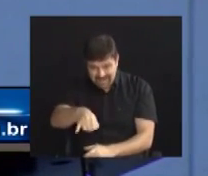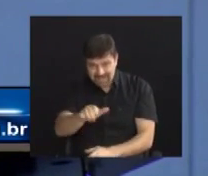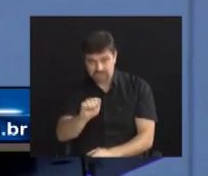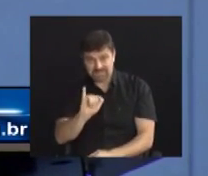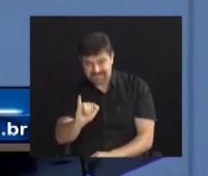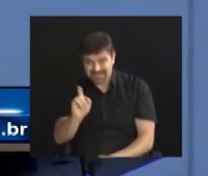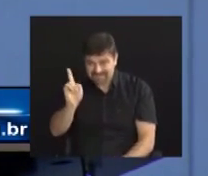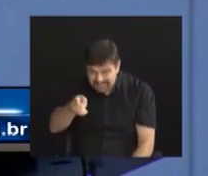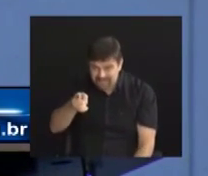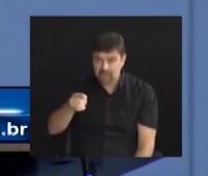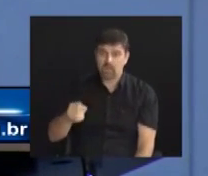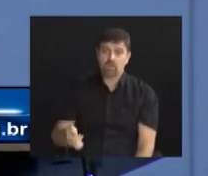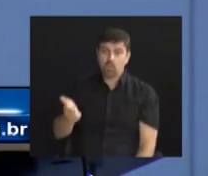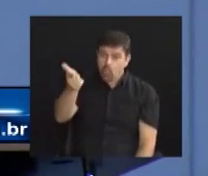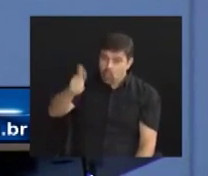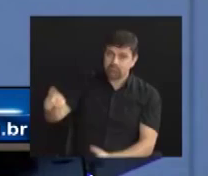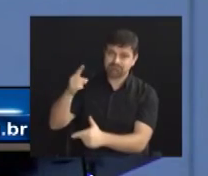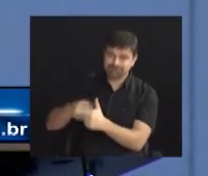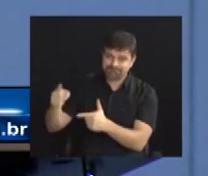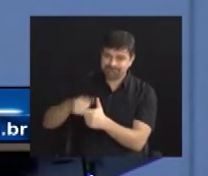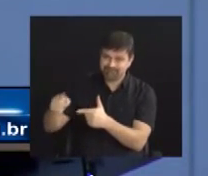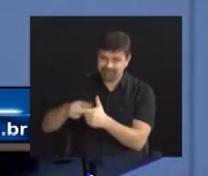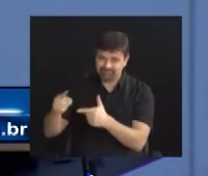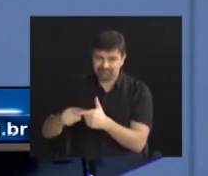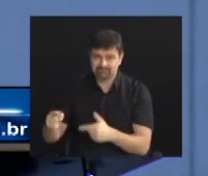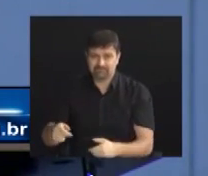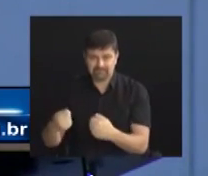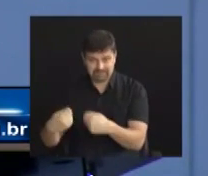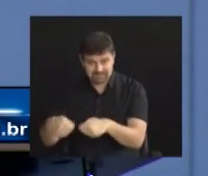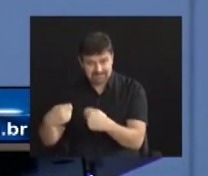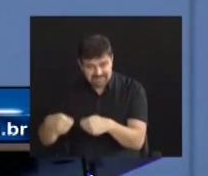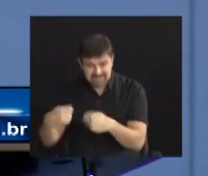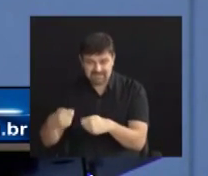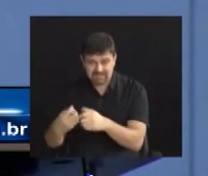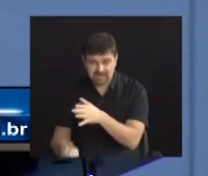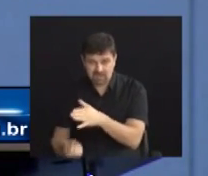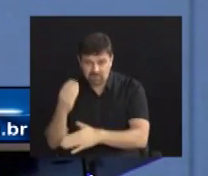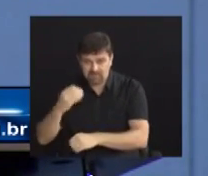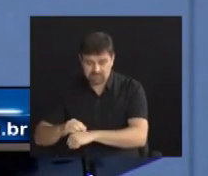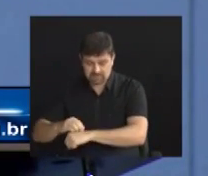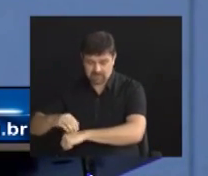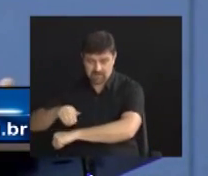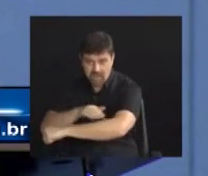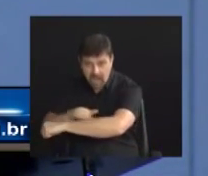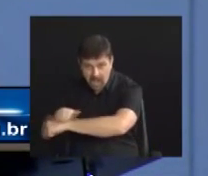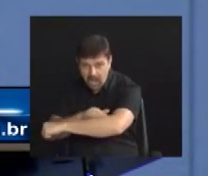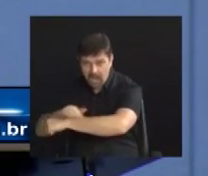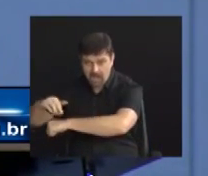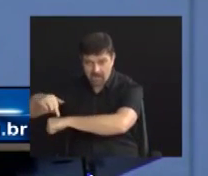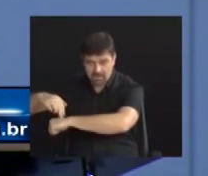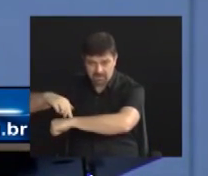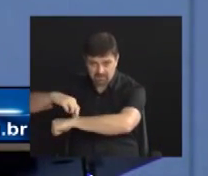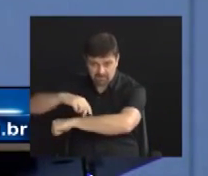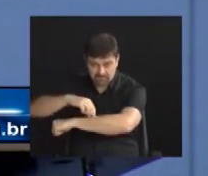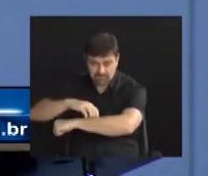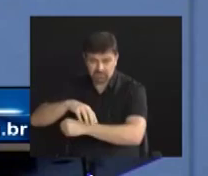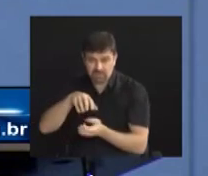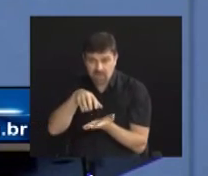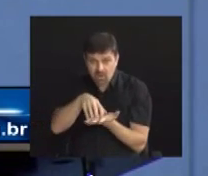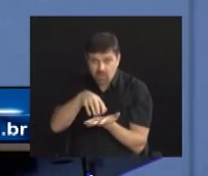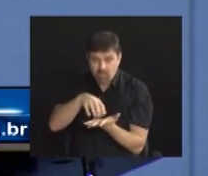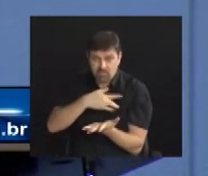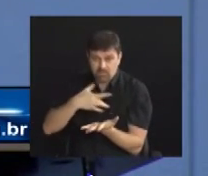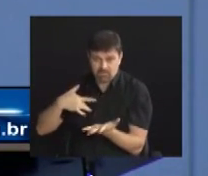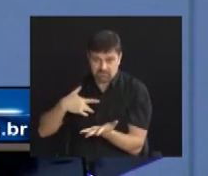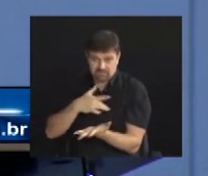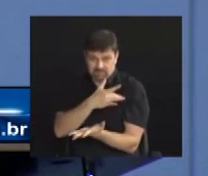existe uma necessidade de conserto na calçada do posto de saúde do Parque